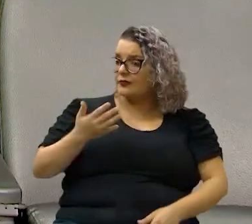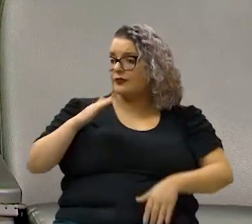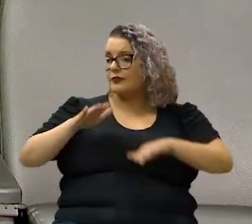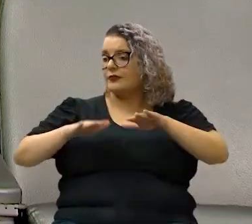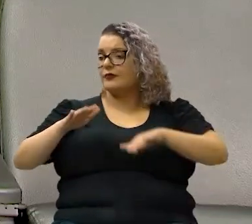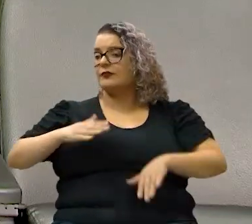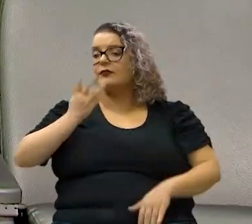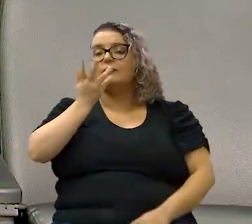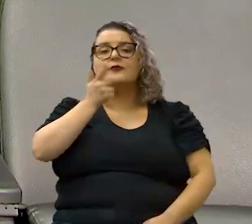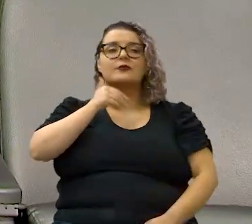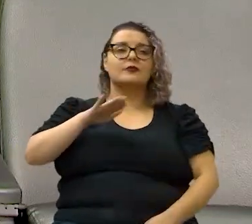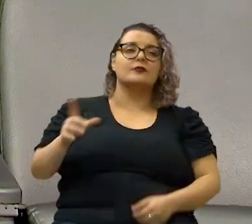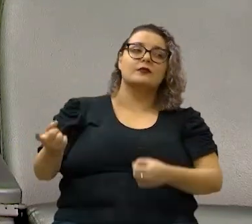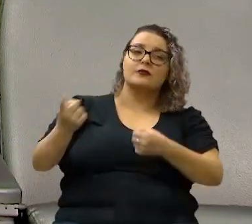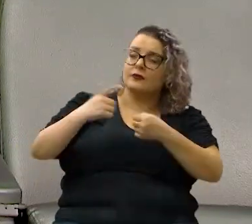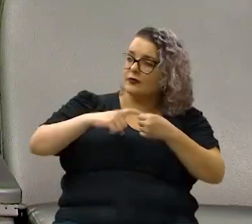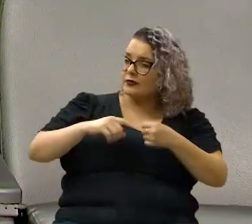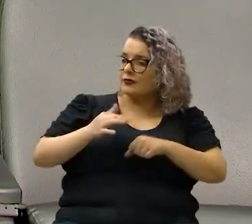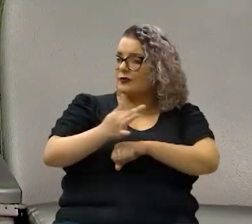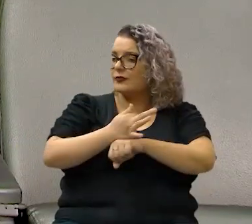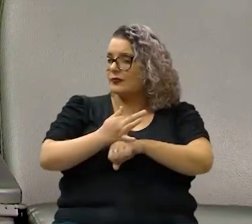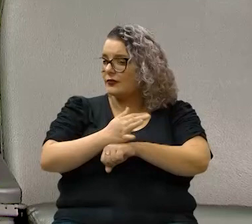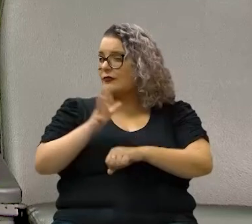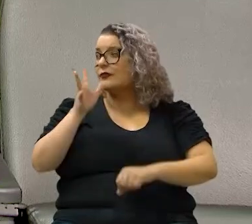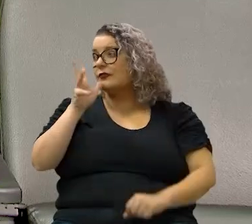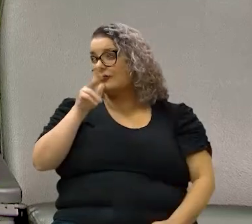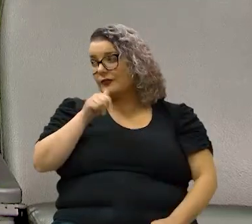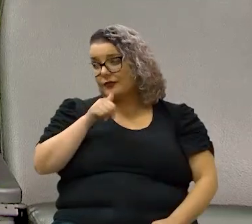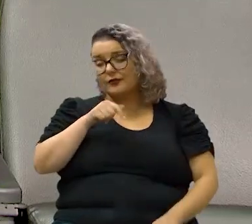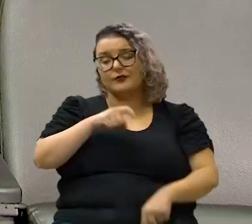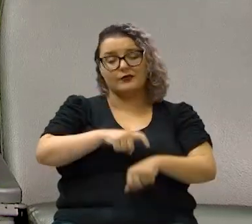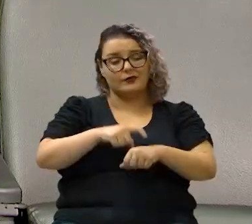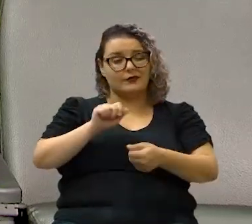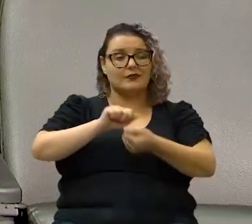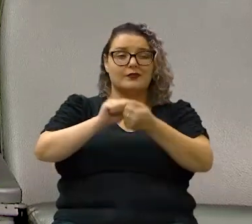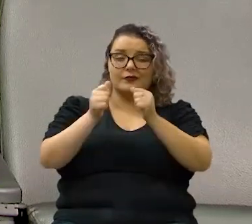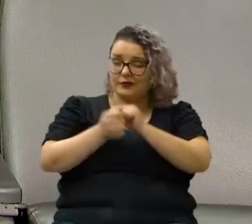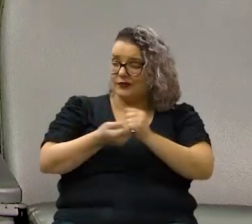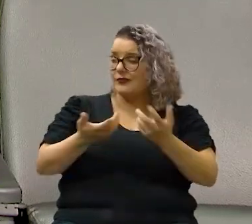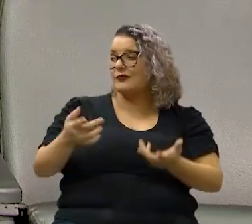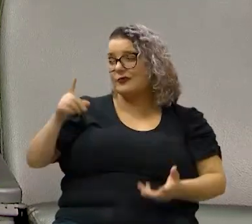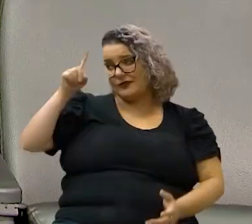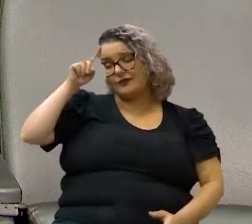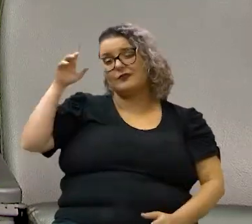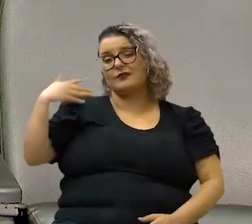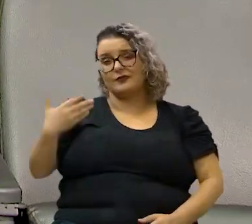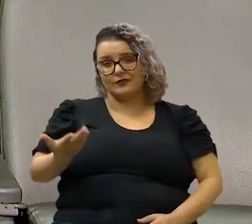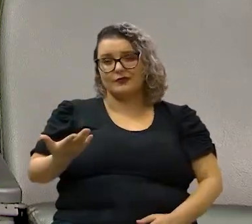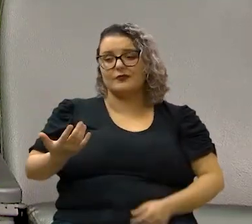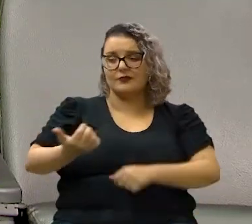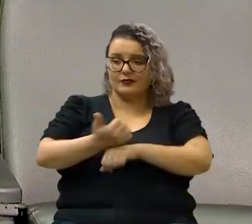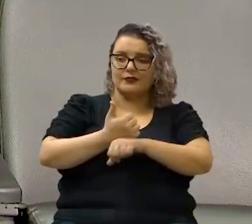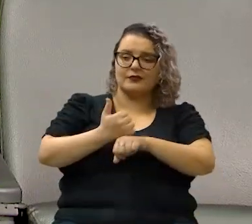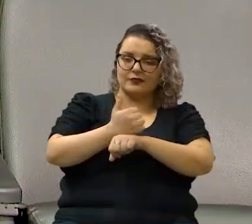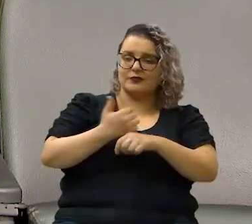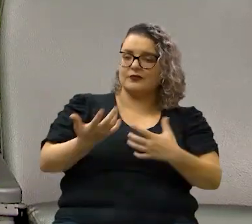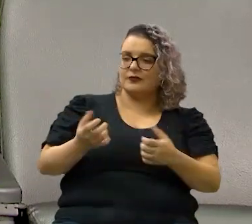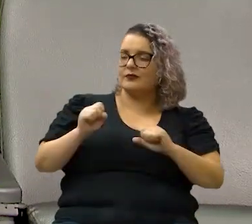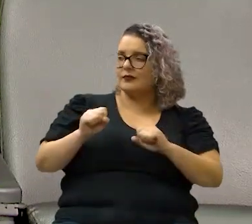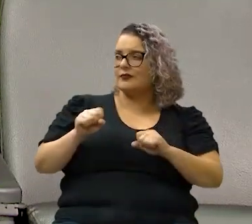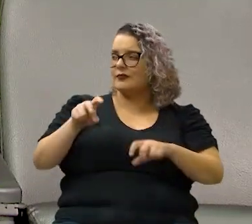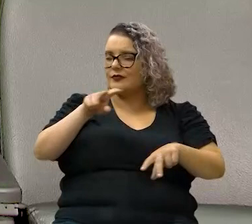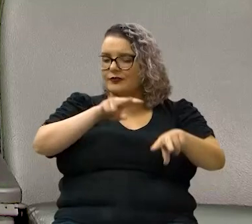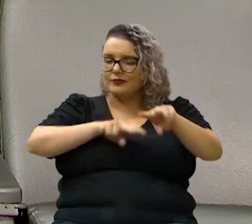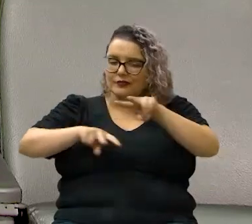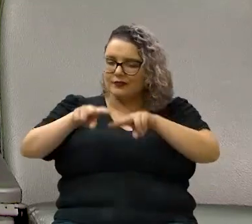citou, muitas crianças quando voltam das férias demoram um período para poder se adaptar a essa rotina, então esse profissional pode ter